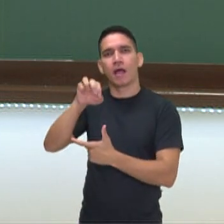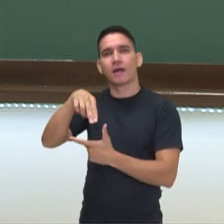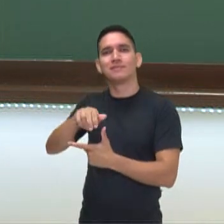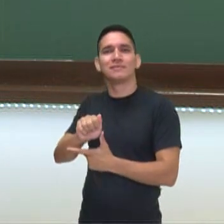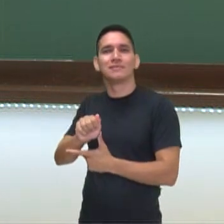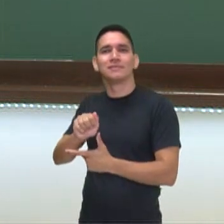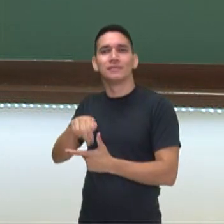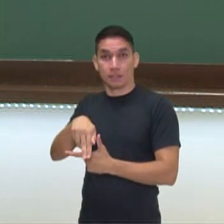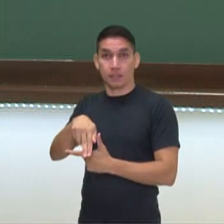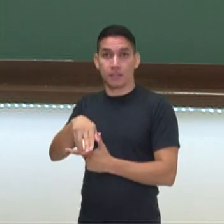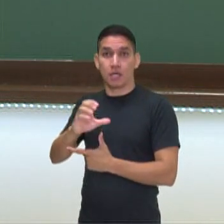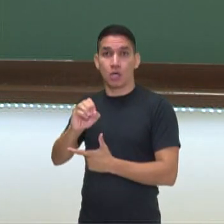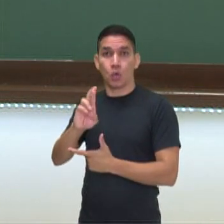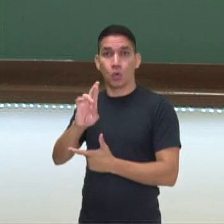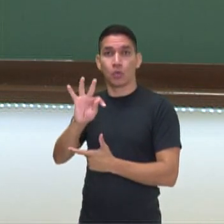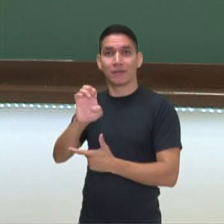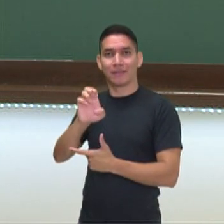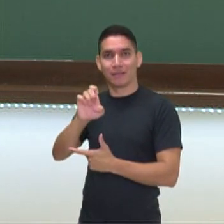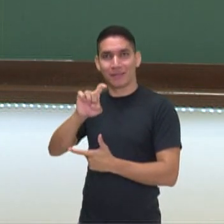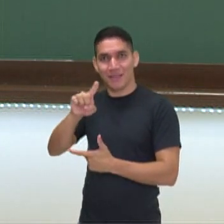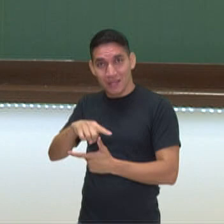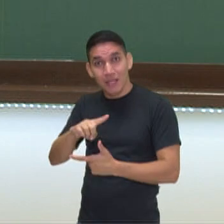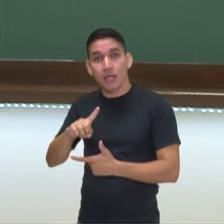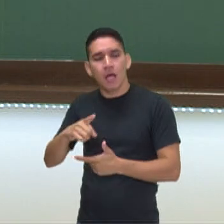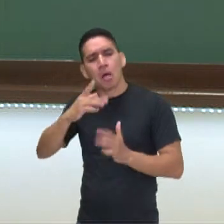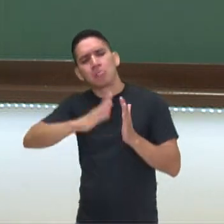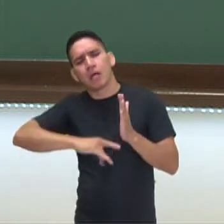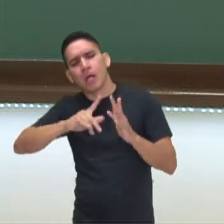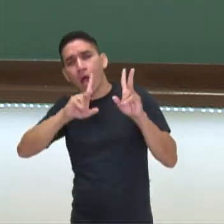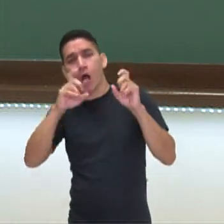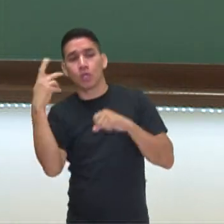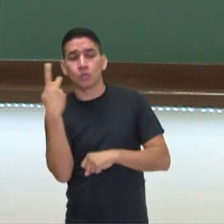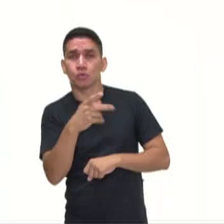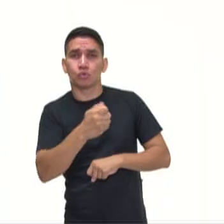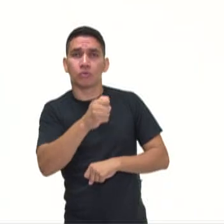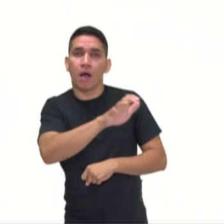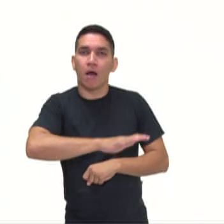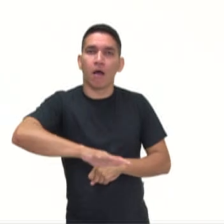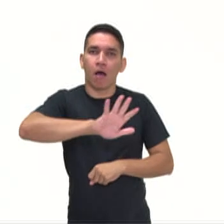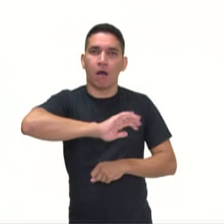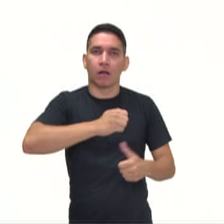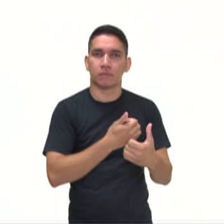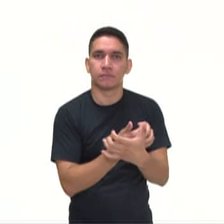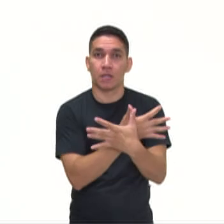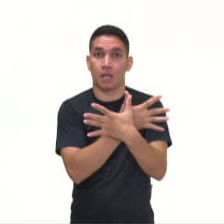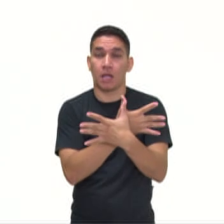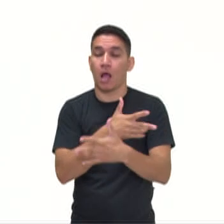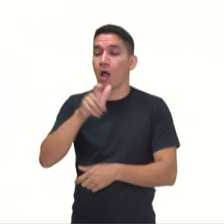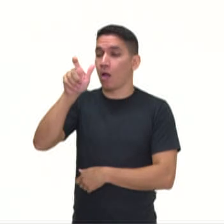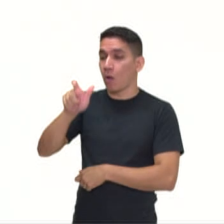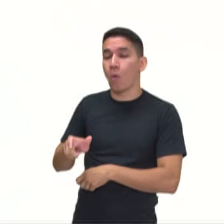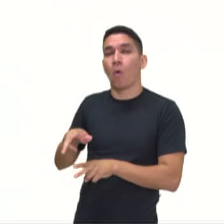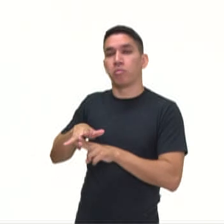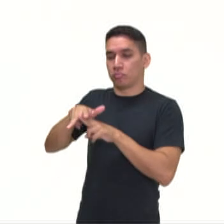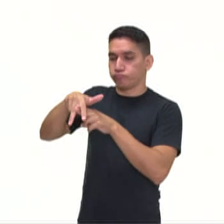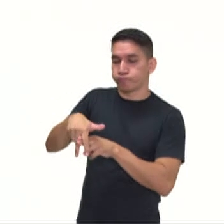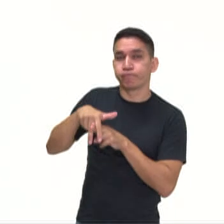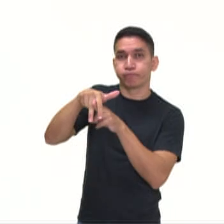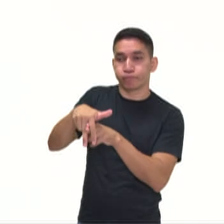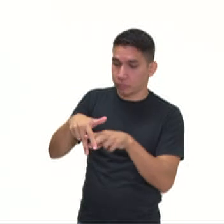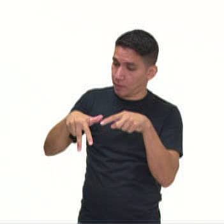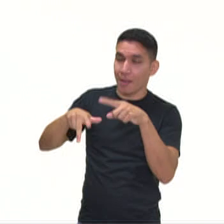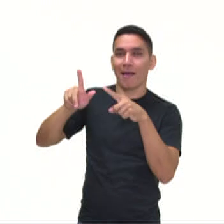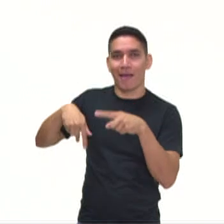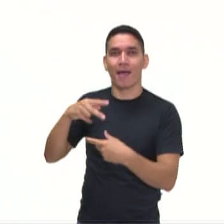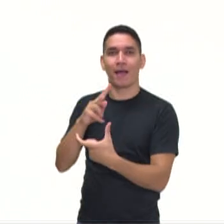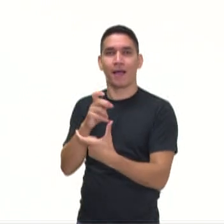conquista que o Hernán Cortés faz na região do Império Azteca, faz na região do México. Então, o homem a cavalo ao centro é o Hernán